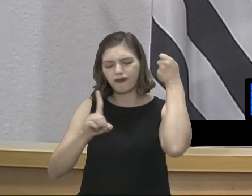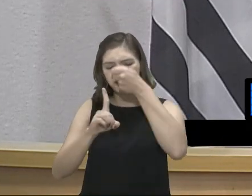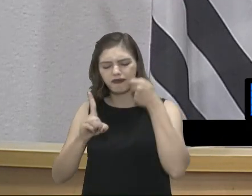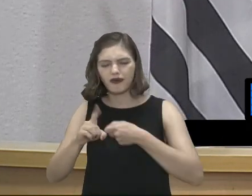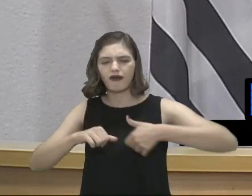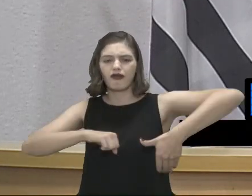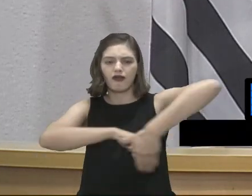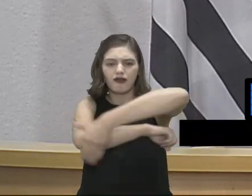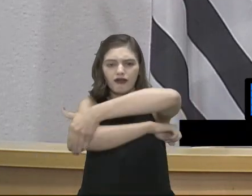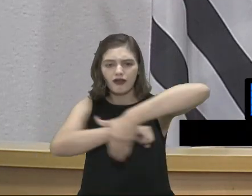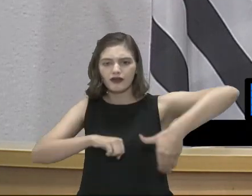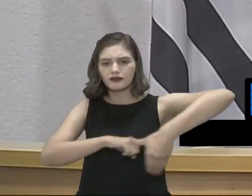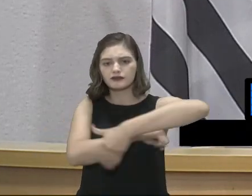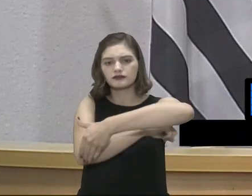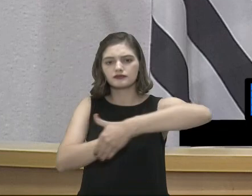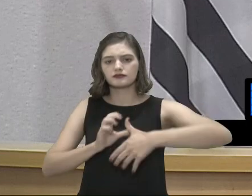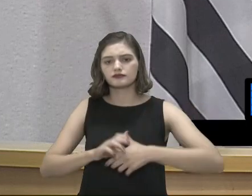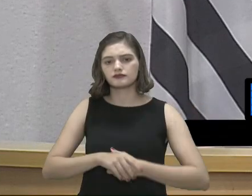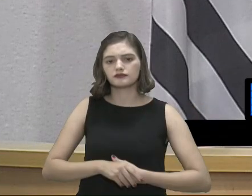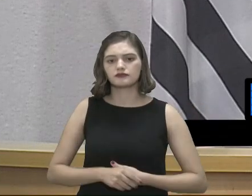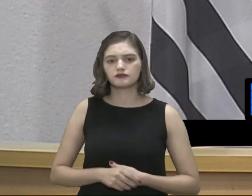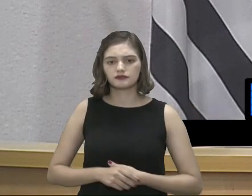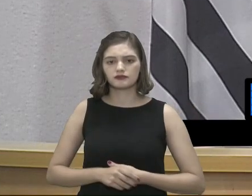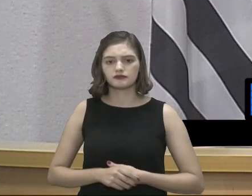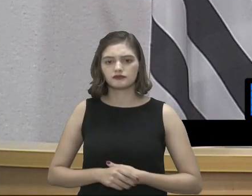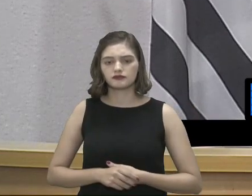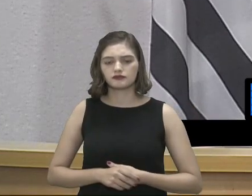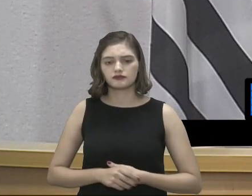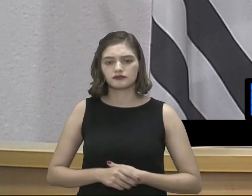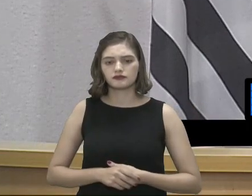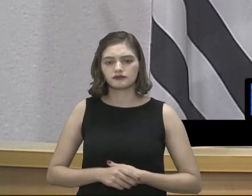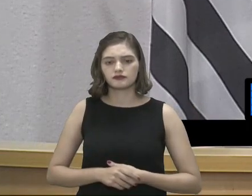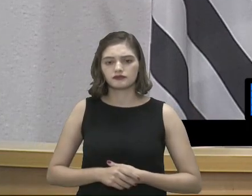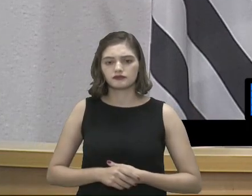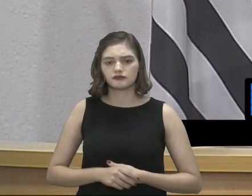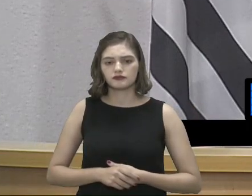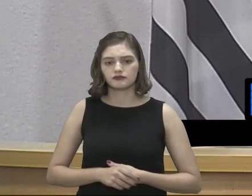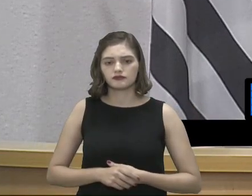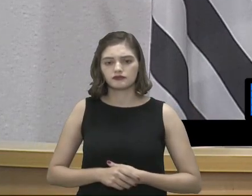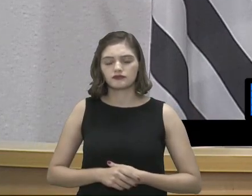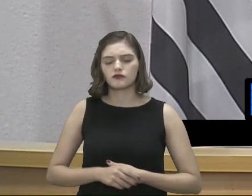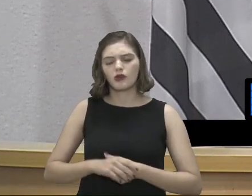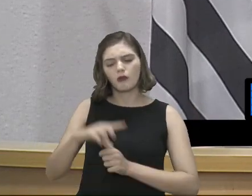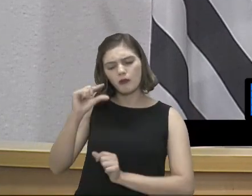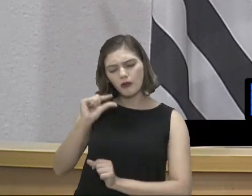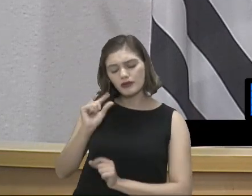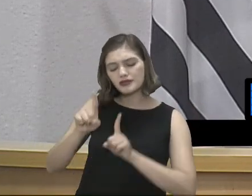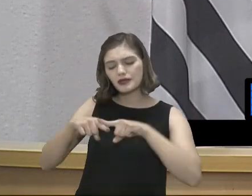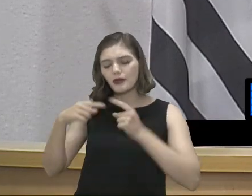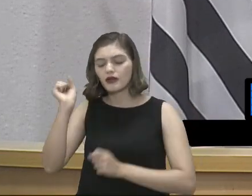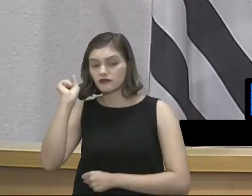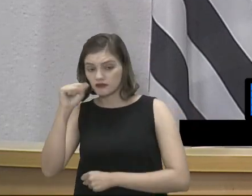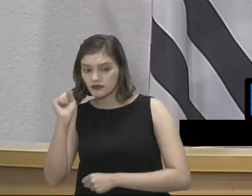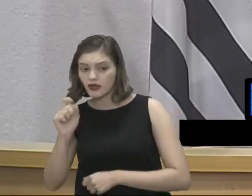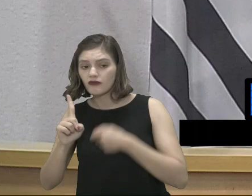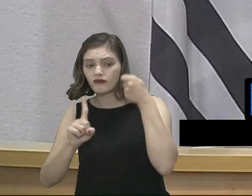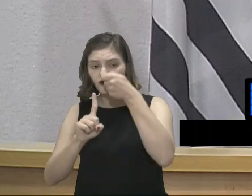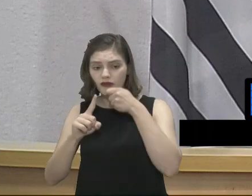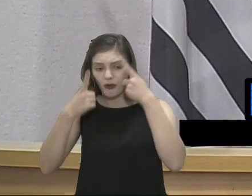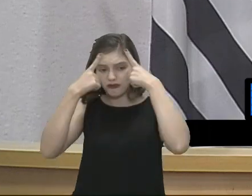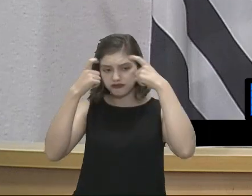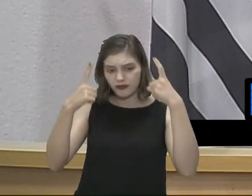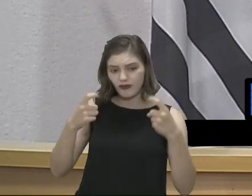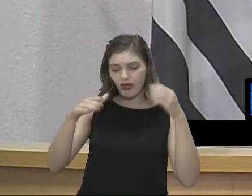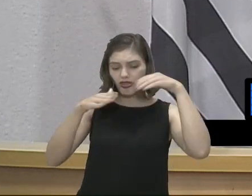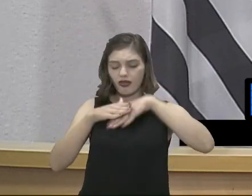rua, violências, e algumas um pouco menores, mas sim violências dentro do sistema